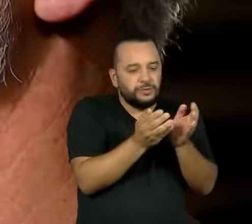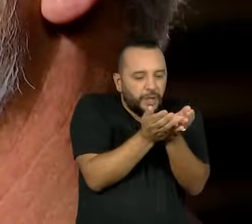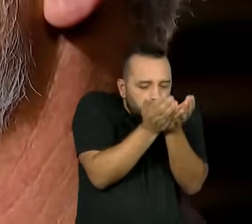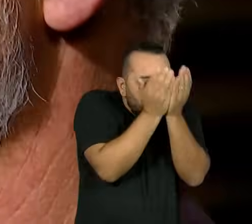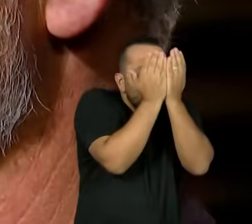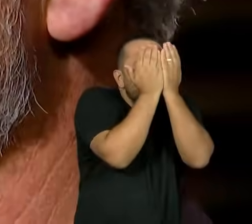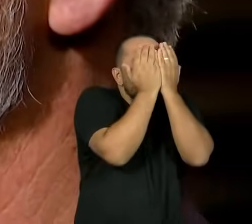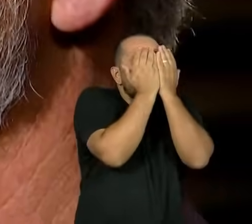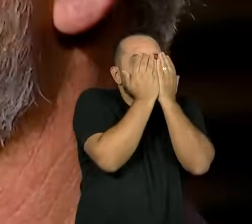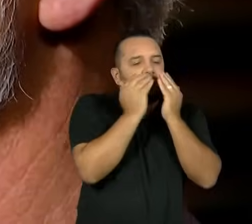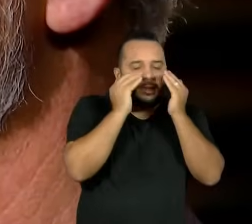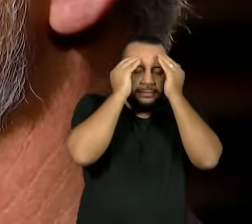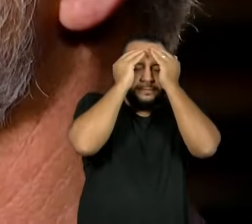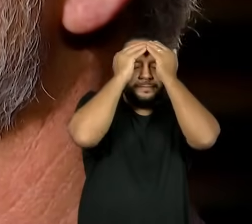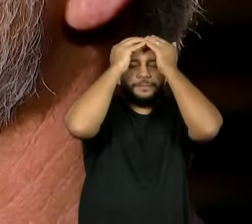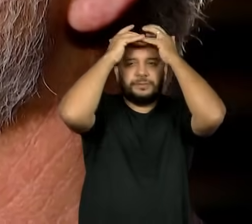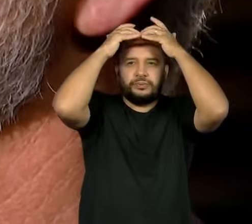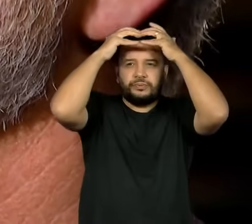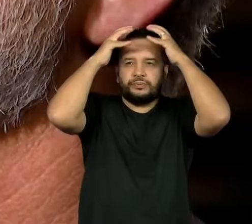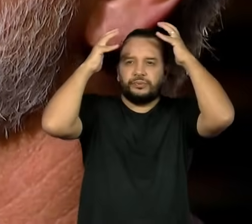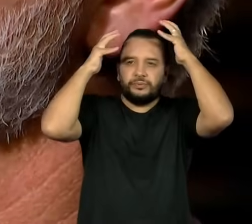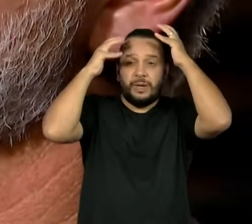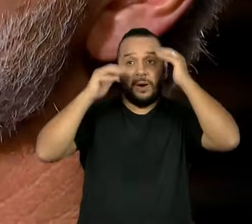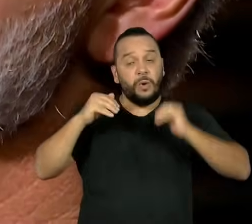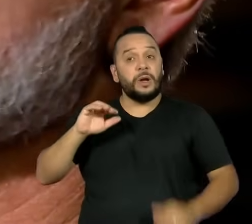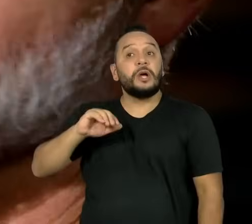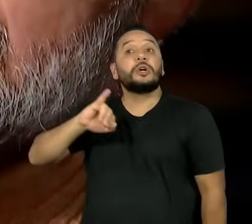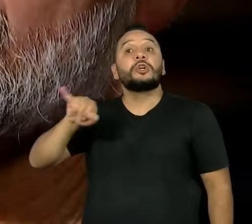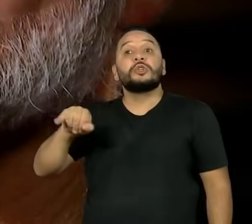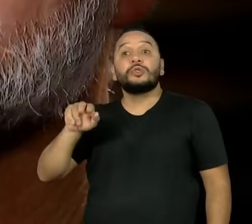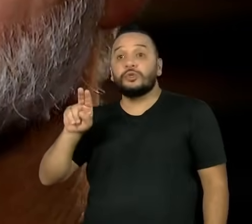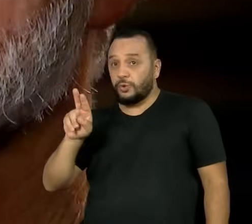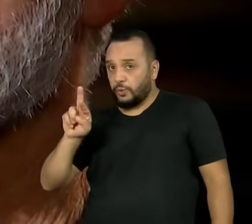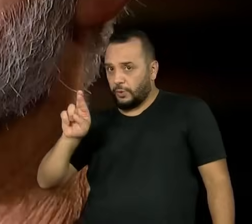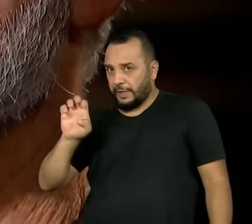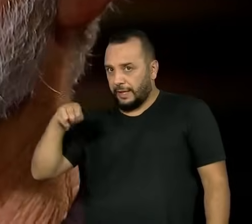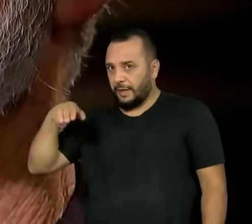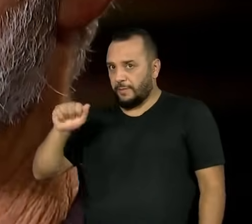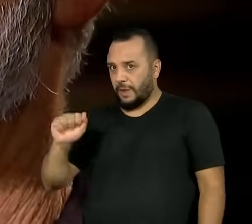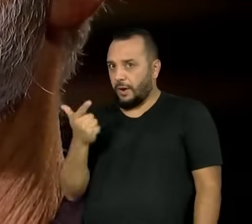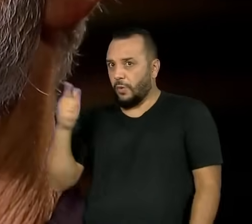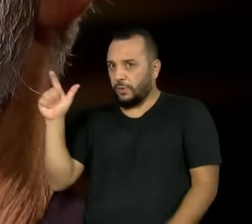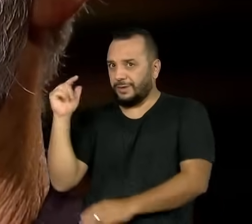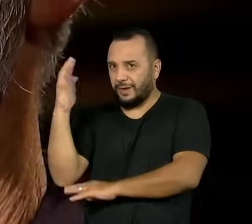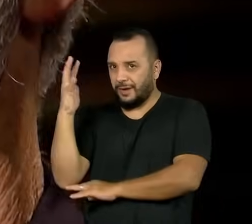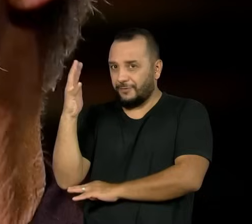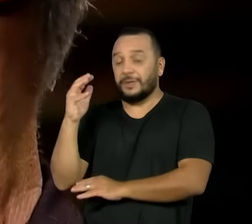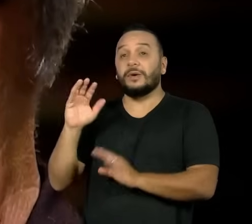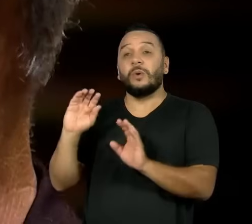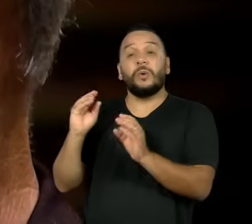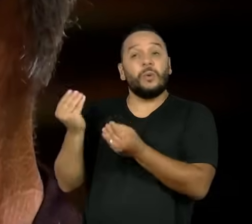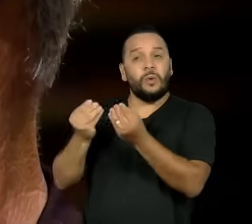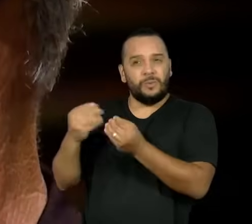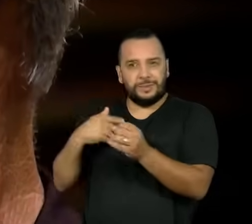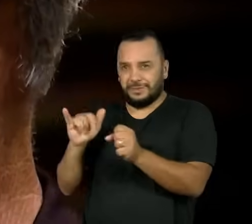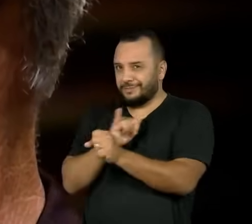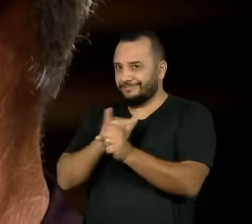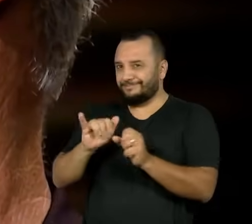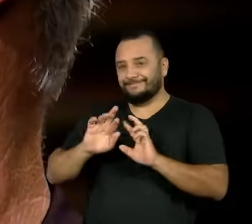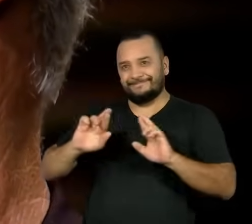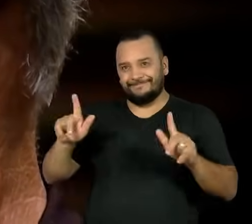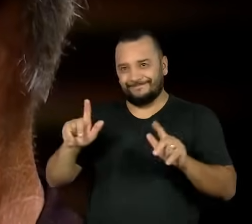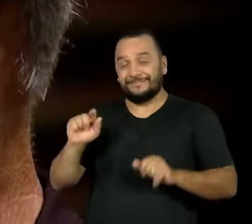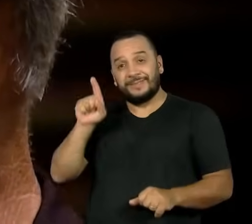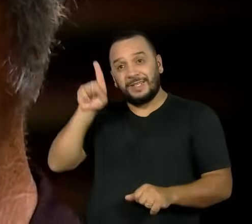DMT isolada, essa DMT que vem da Jurema? A gente tem que fazer uma outra via de administração. E lá agora, no hospital, a gente